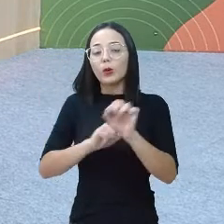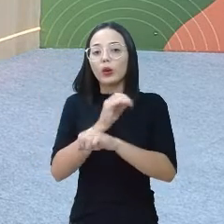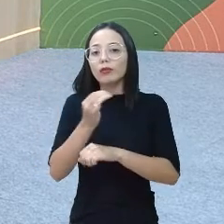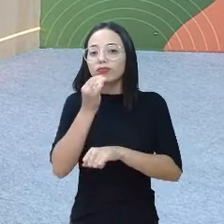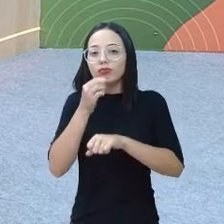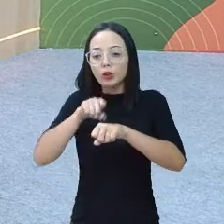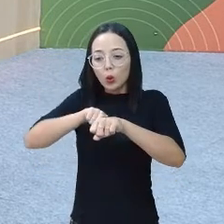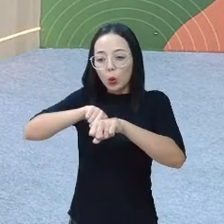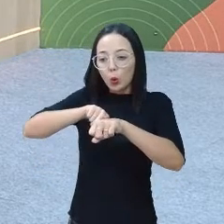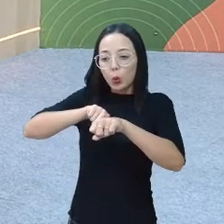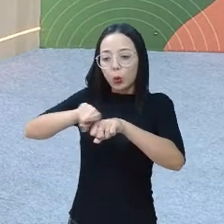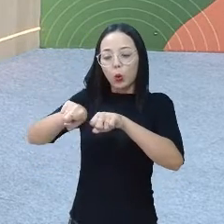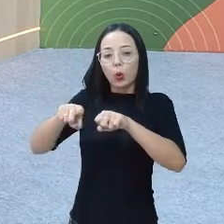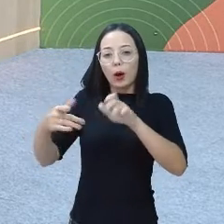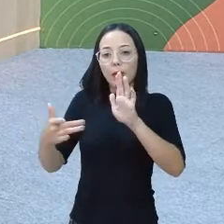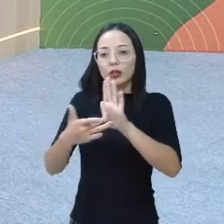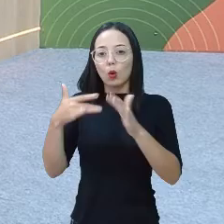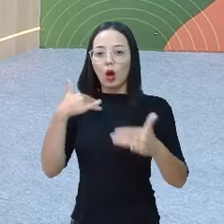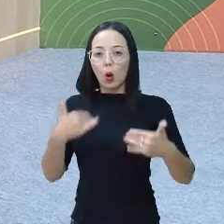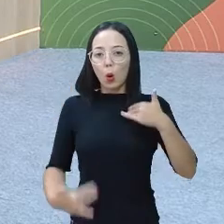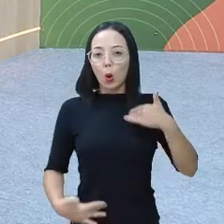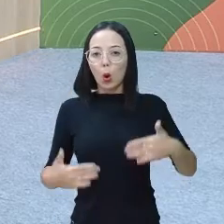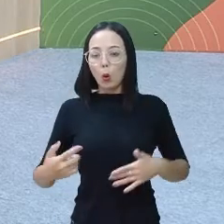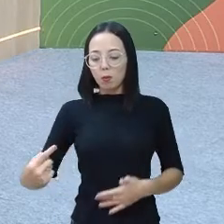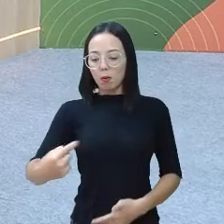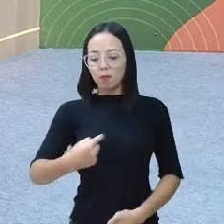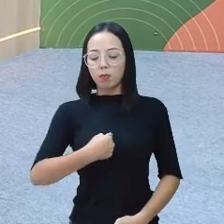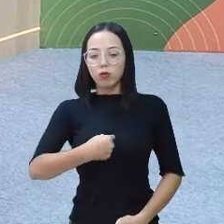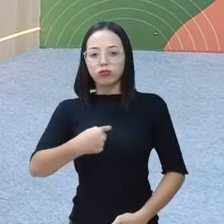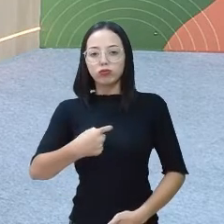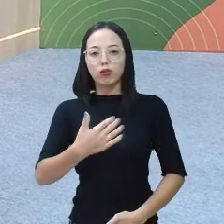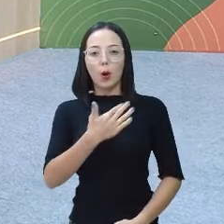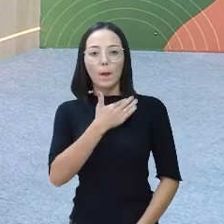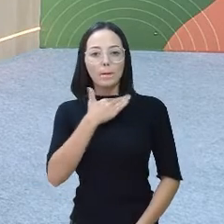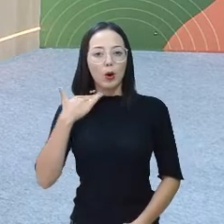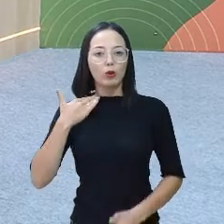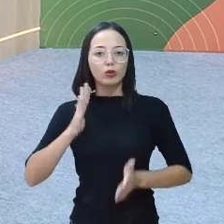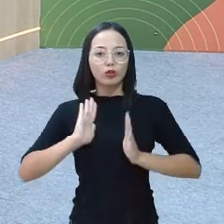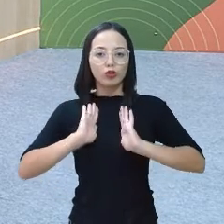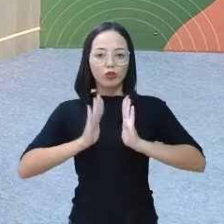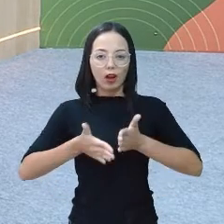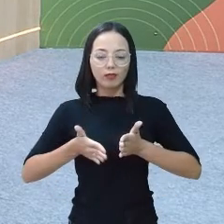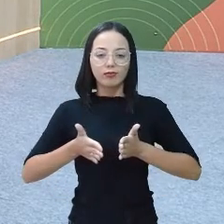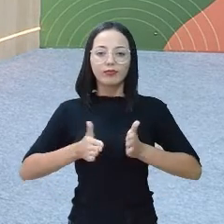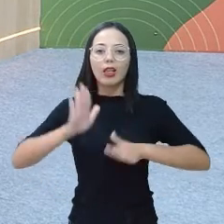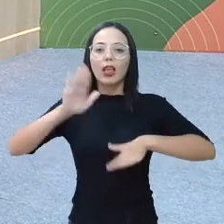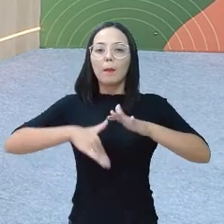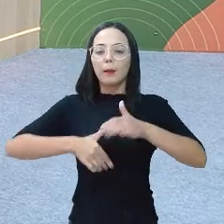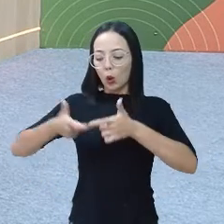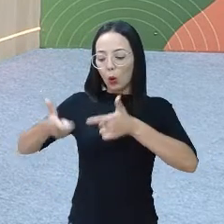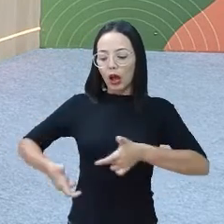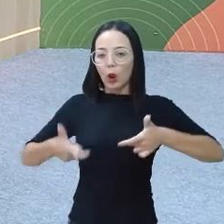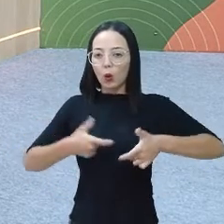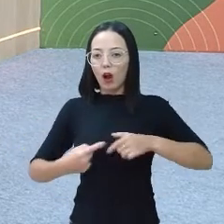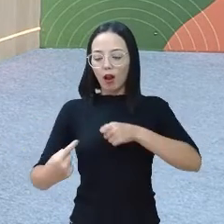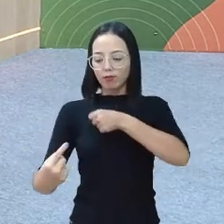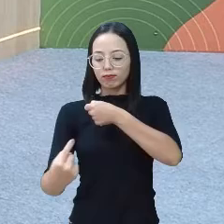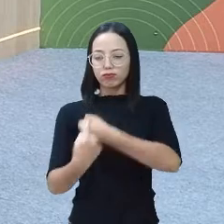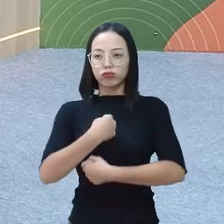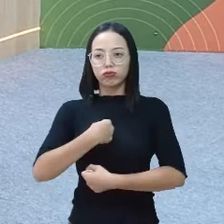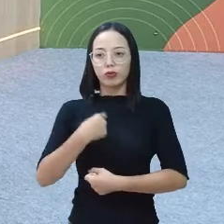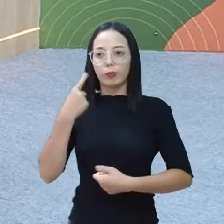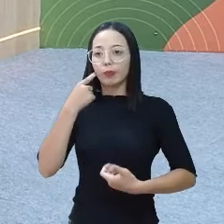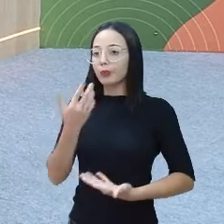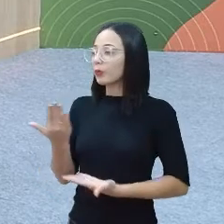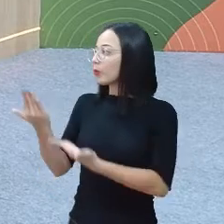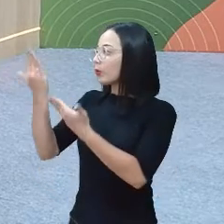seta pegava em uma pessoa, era morte quase que instantânea, né? A depender de onde a seta ela pegava. Vê aqui,